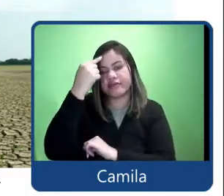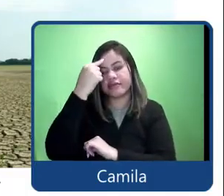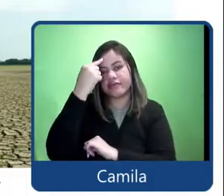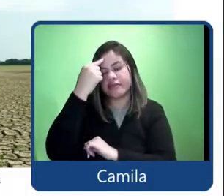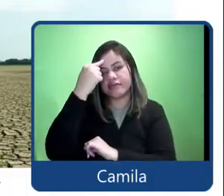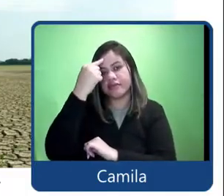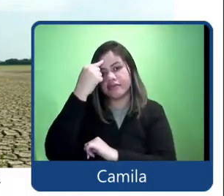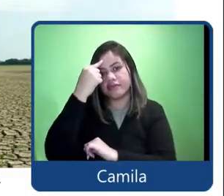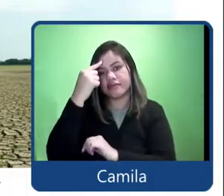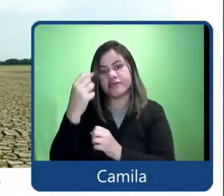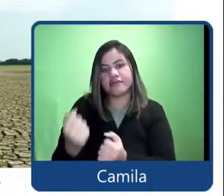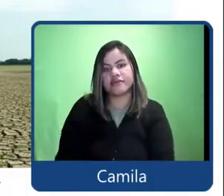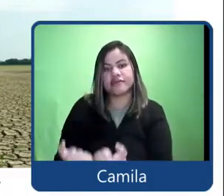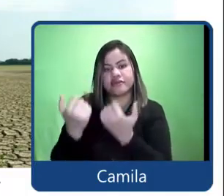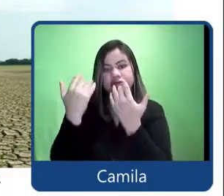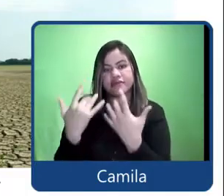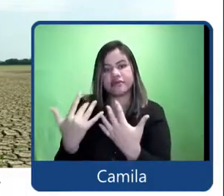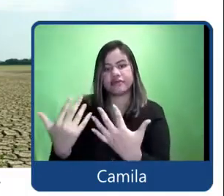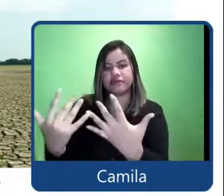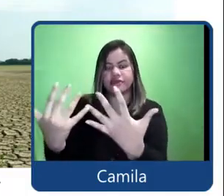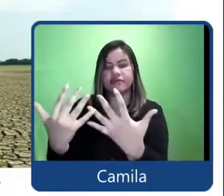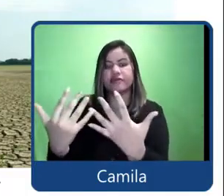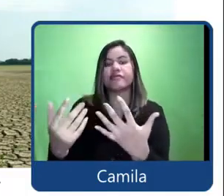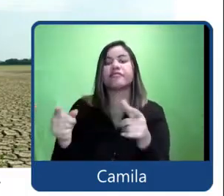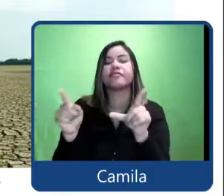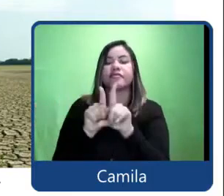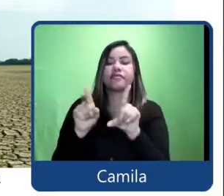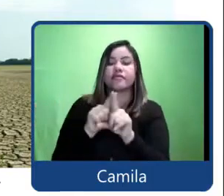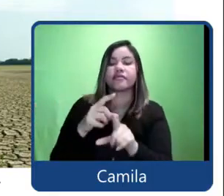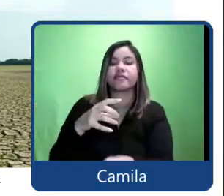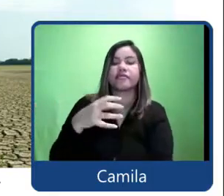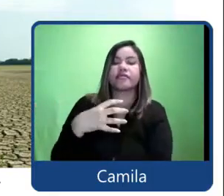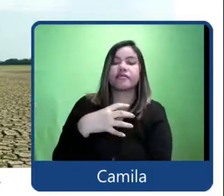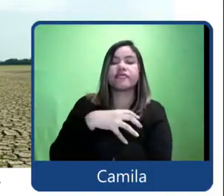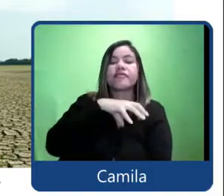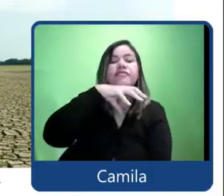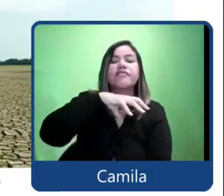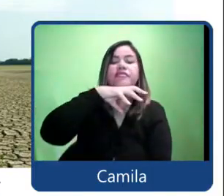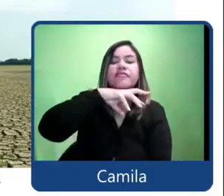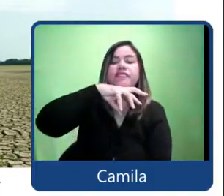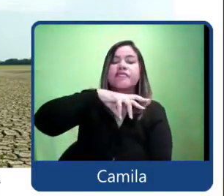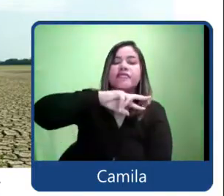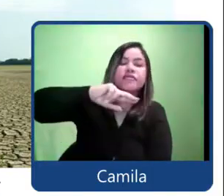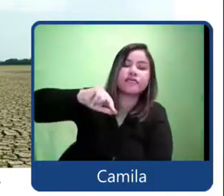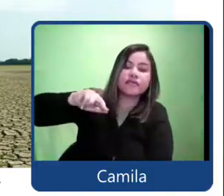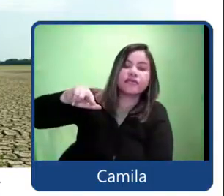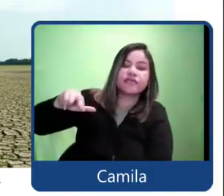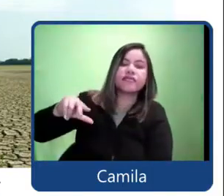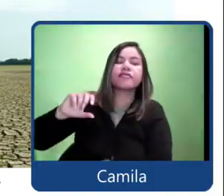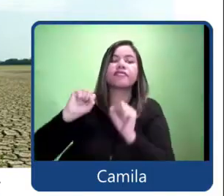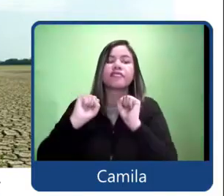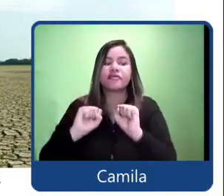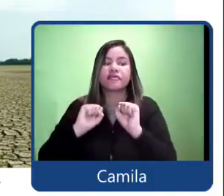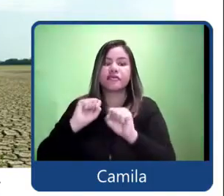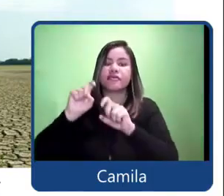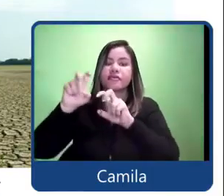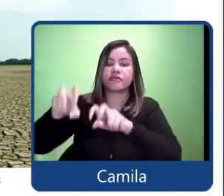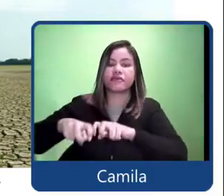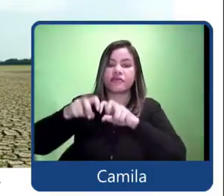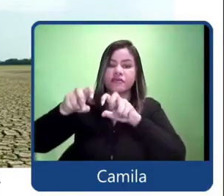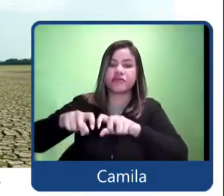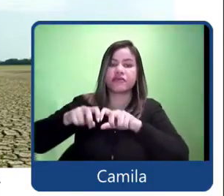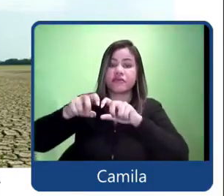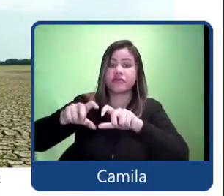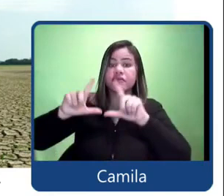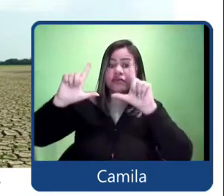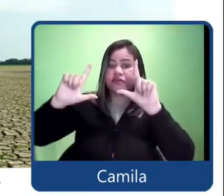para as plantas, para os animais, pode levar também à diminuição das áreas de cultivo e desertificação de áreas que